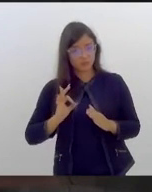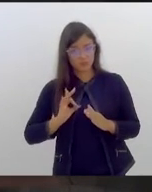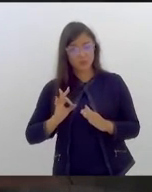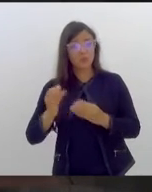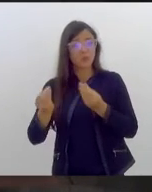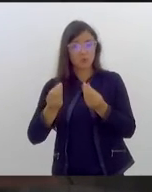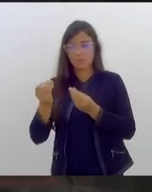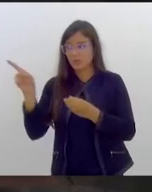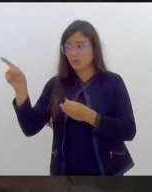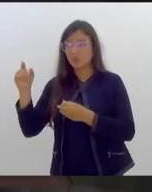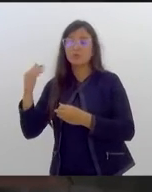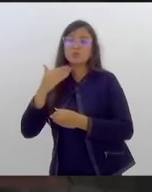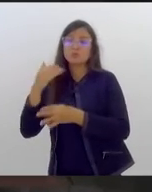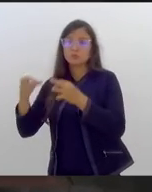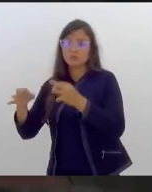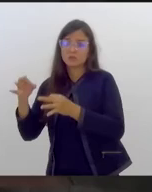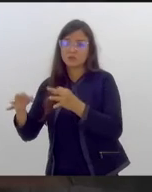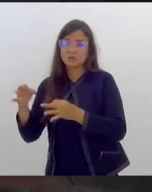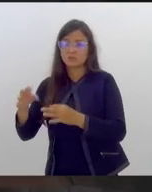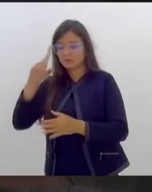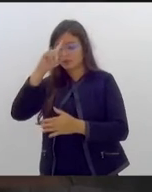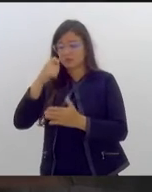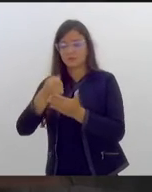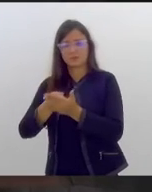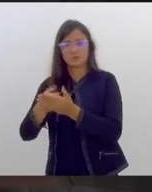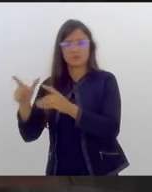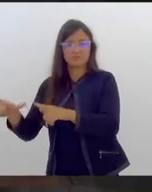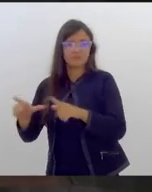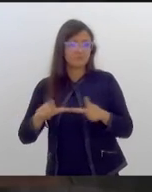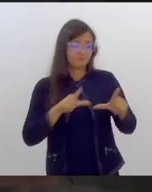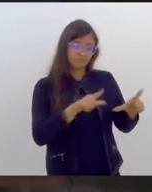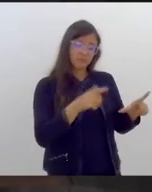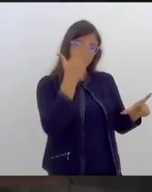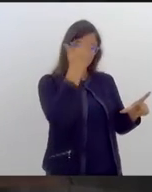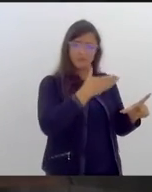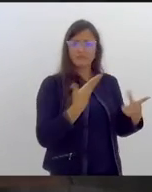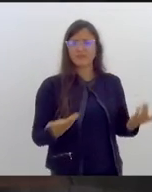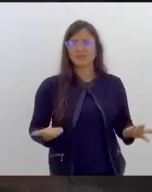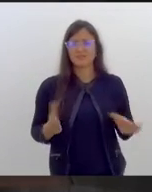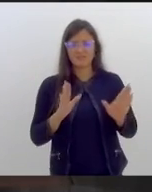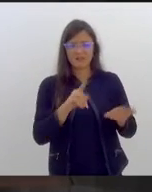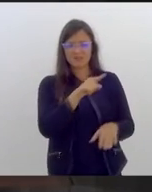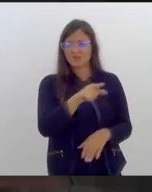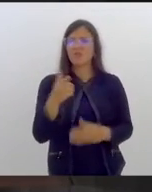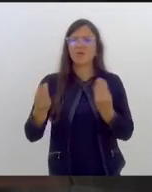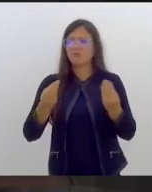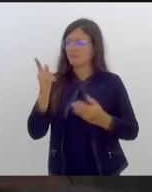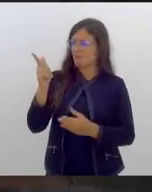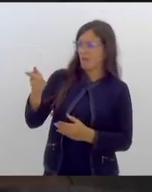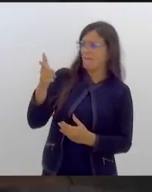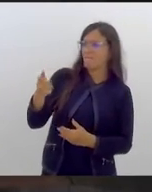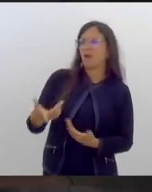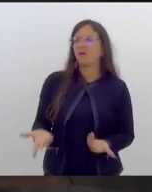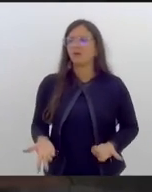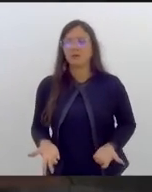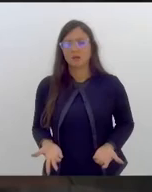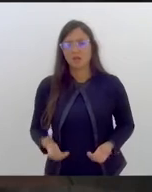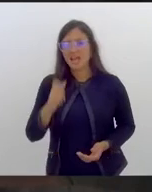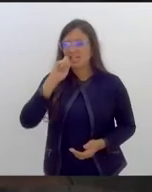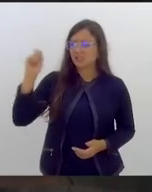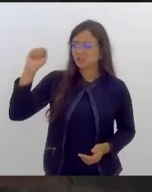determinação de um Ministro do Supremo Tribunal Federal isto revela a forma absolutamente